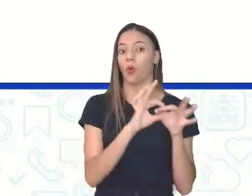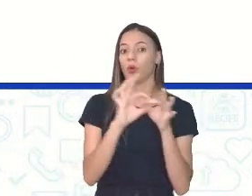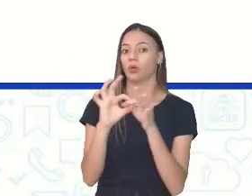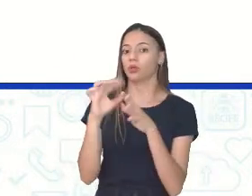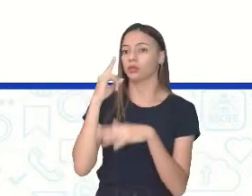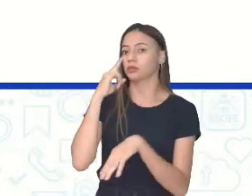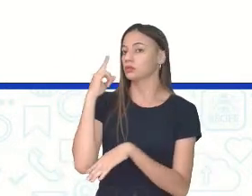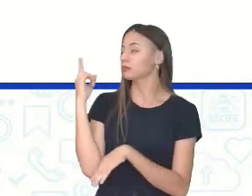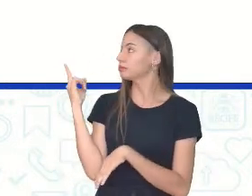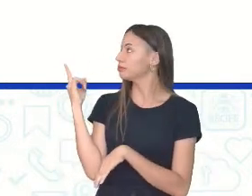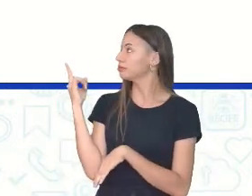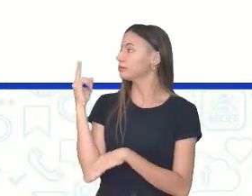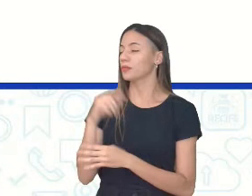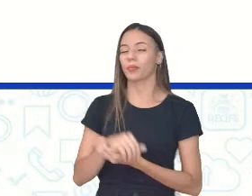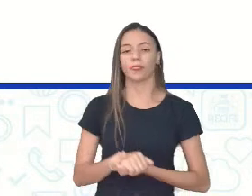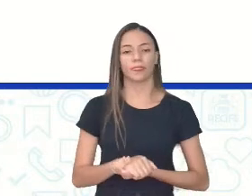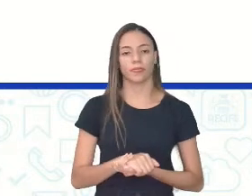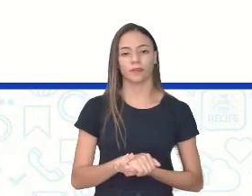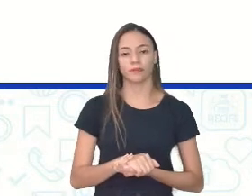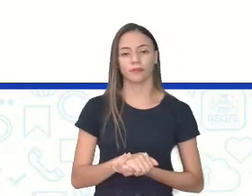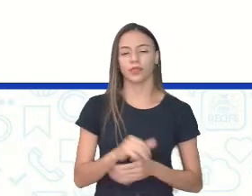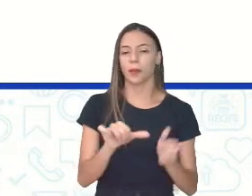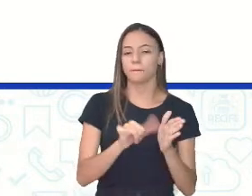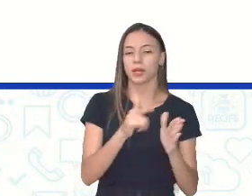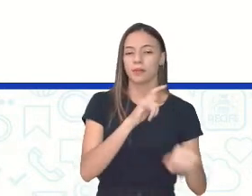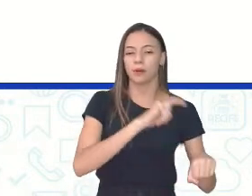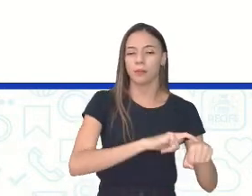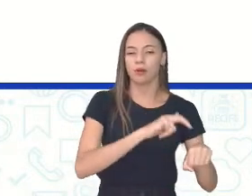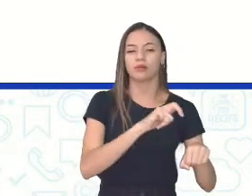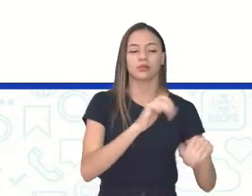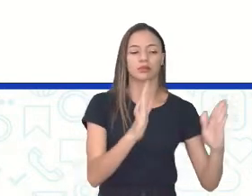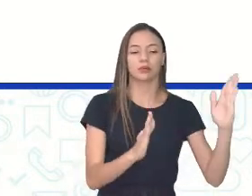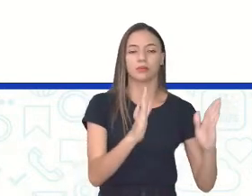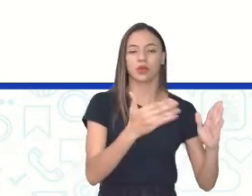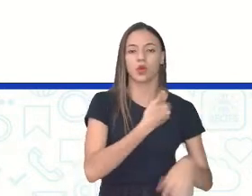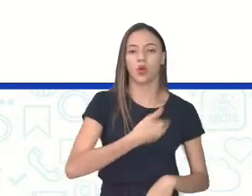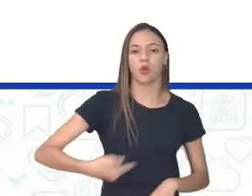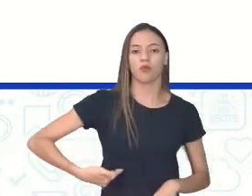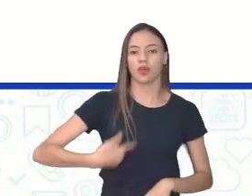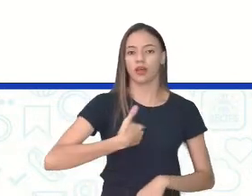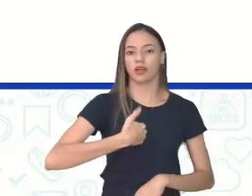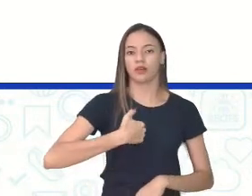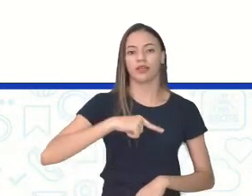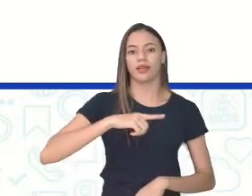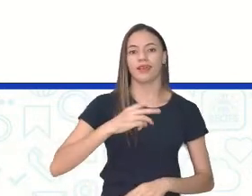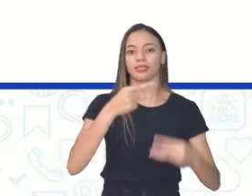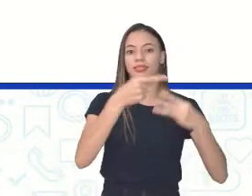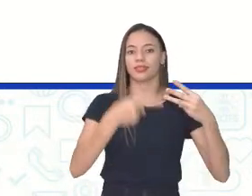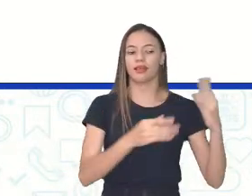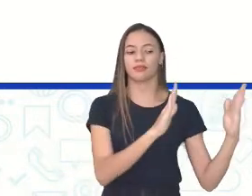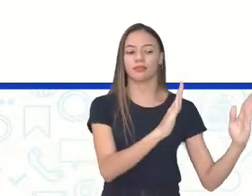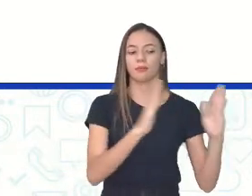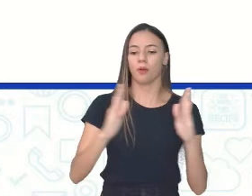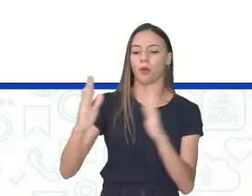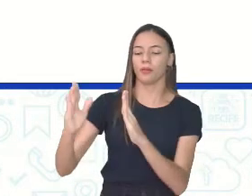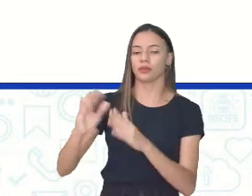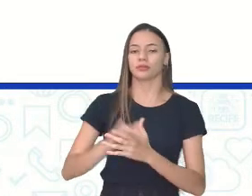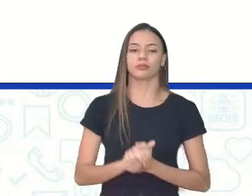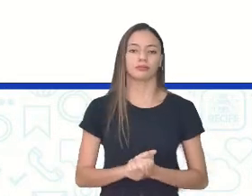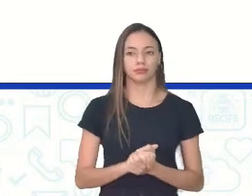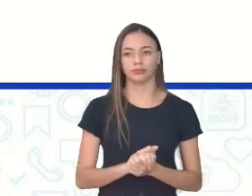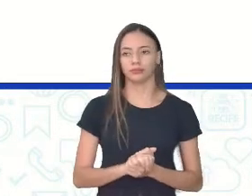tem aí pelo menos esse primeiro momento do governo de Vargas dividido em 3 momentos, né? O